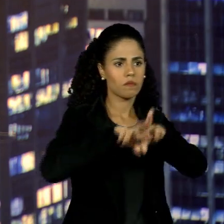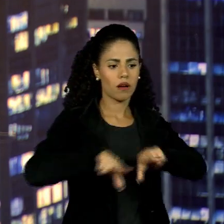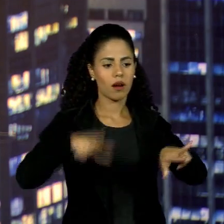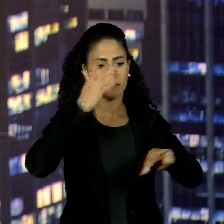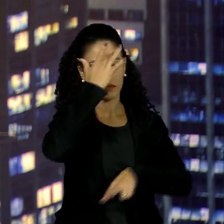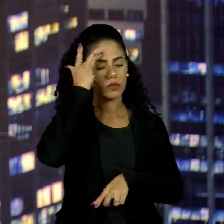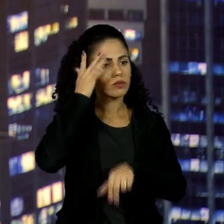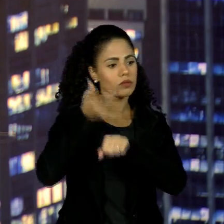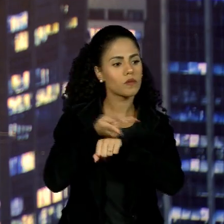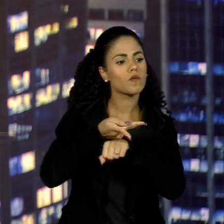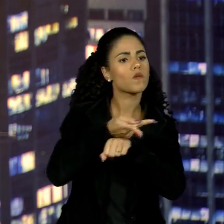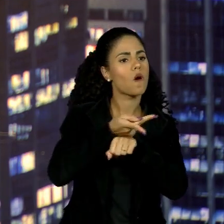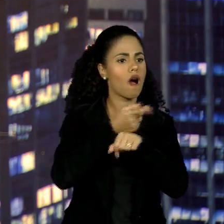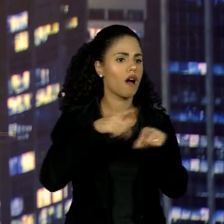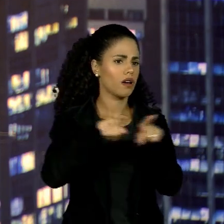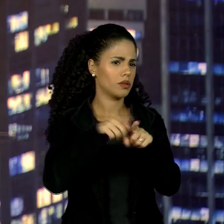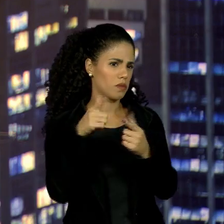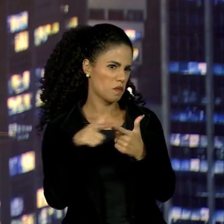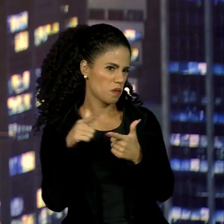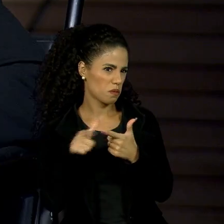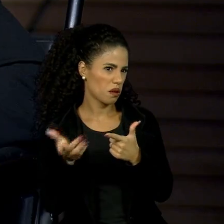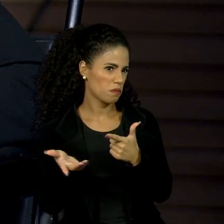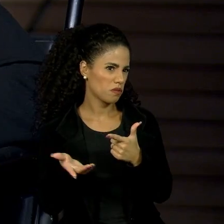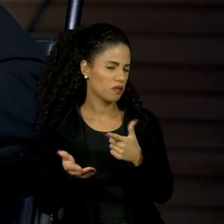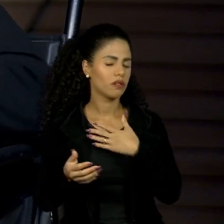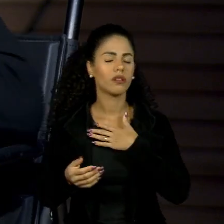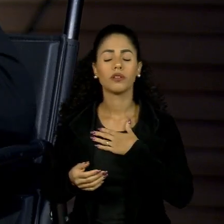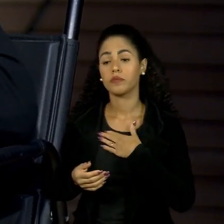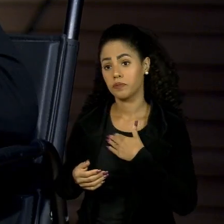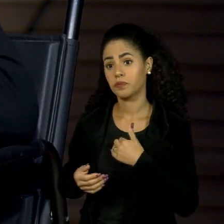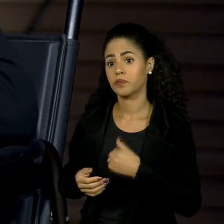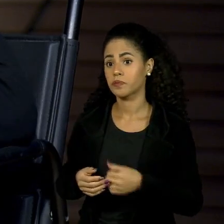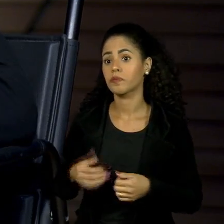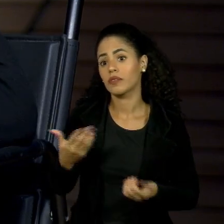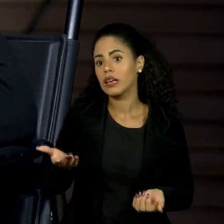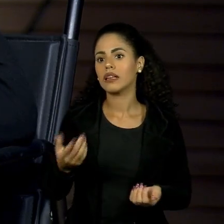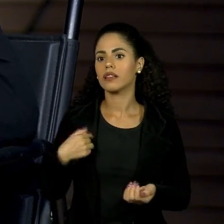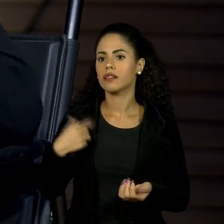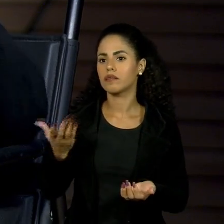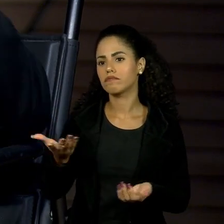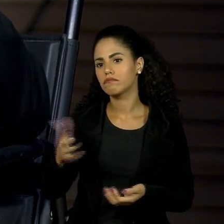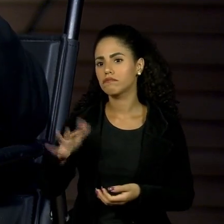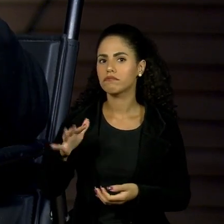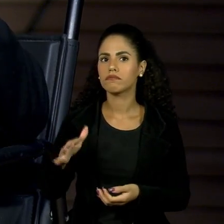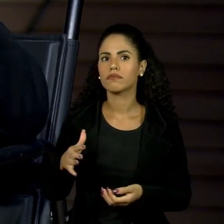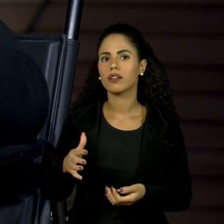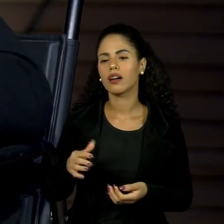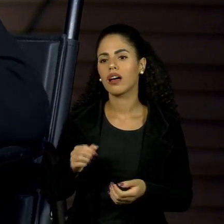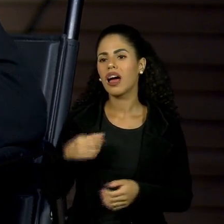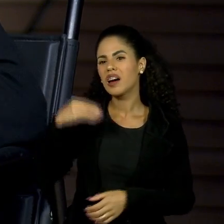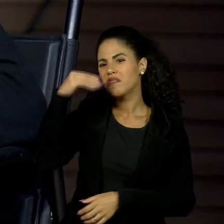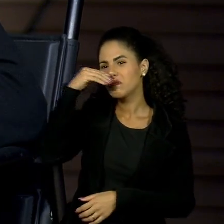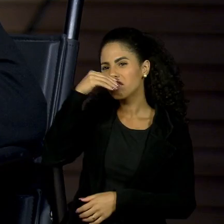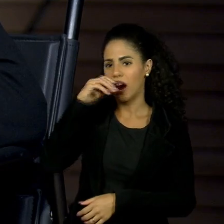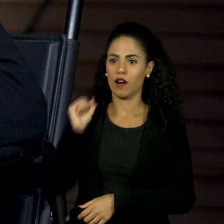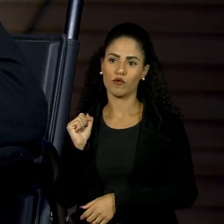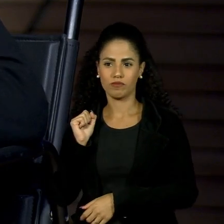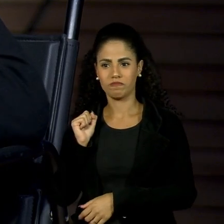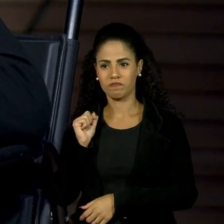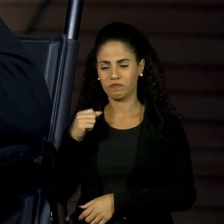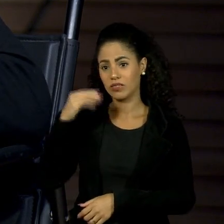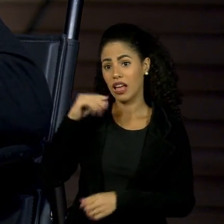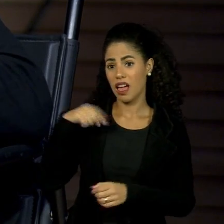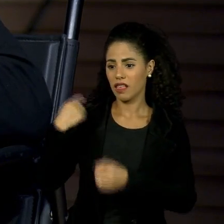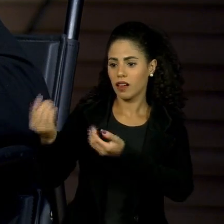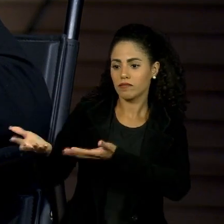gente procurando, vocês vão ter problema, certo? Veja, num ano, vamos dizer, fraco, não